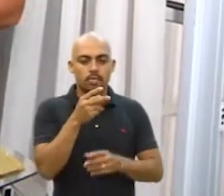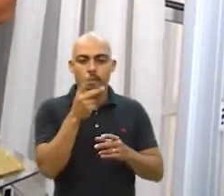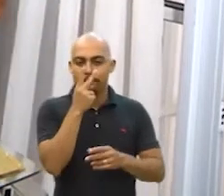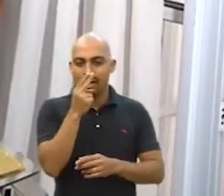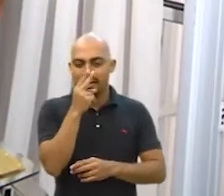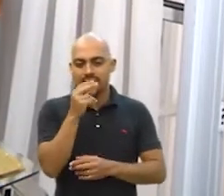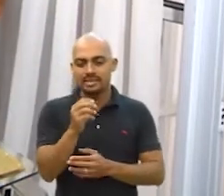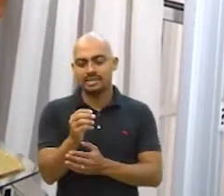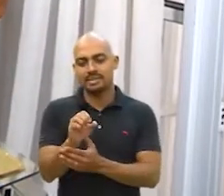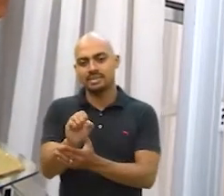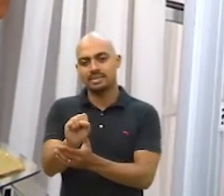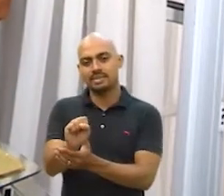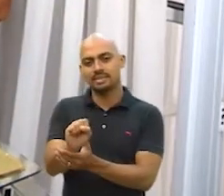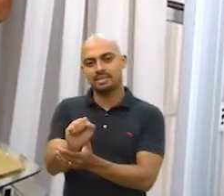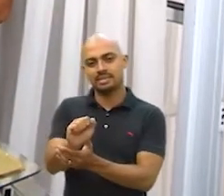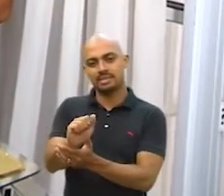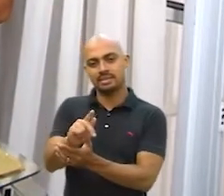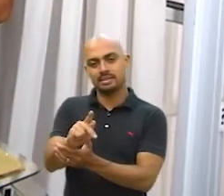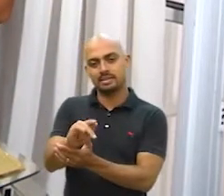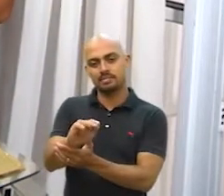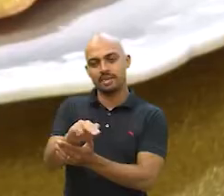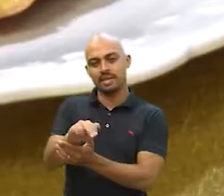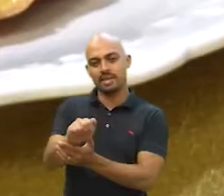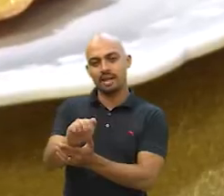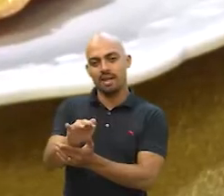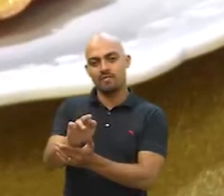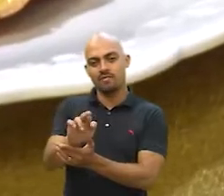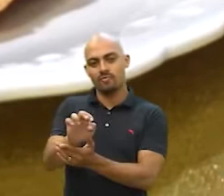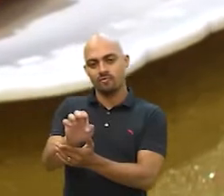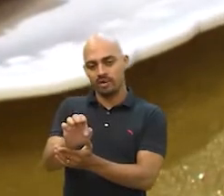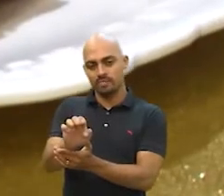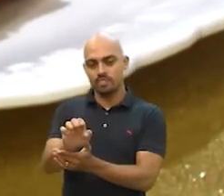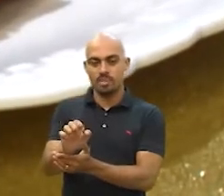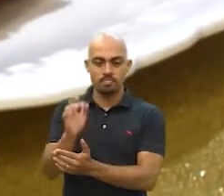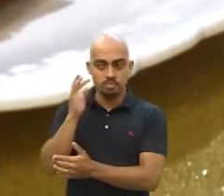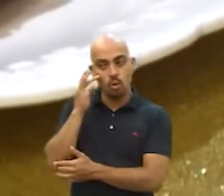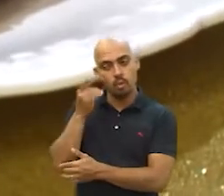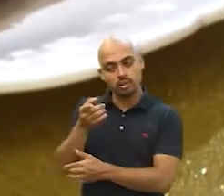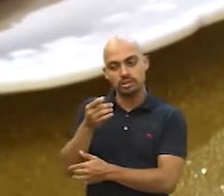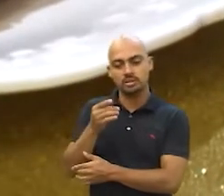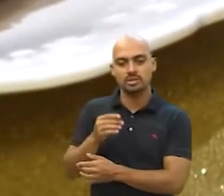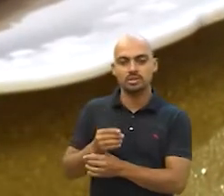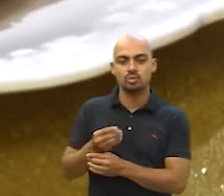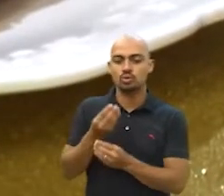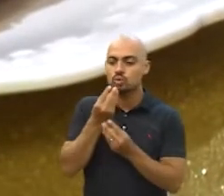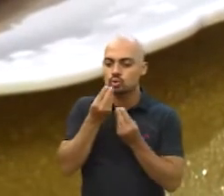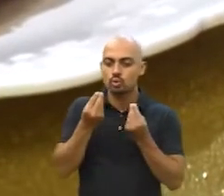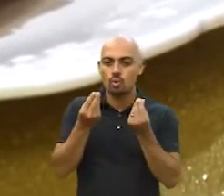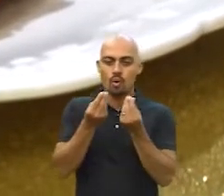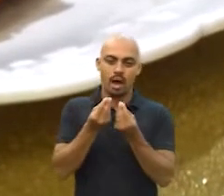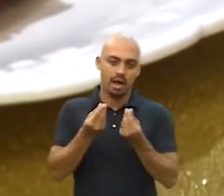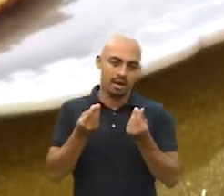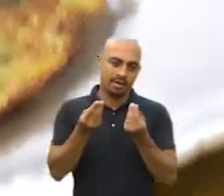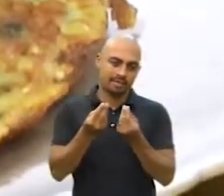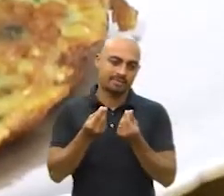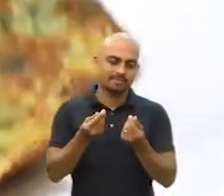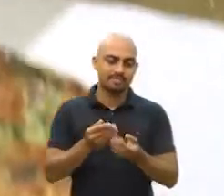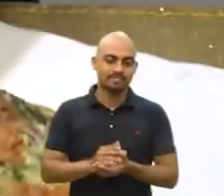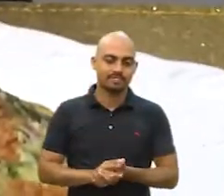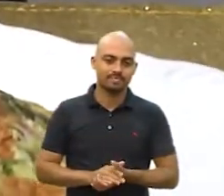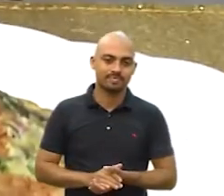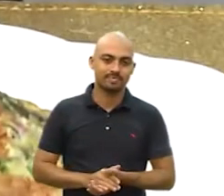com espinafre. Então vamos ver. Eu acho ela até mais suave do que o espinafre. A nossa